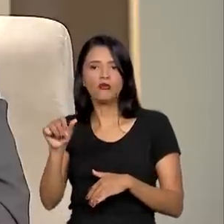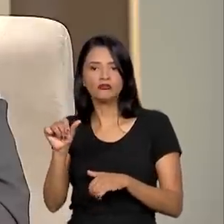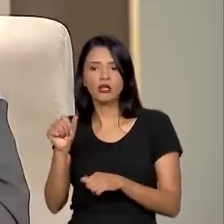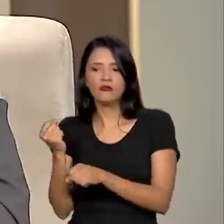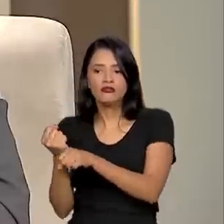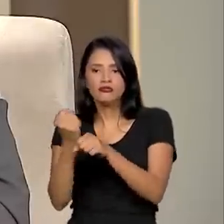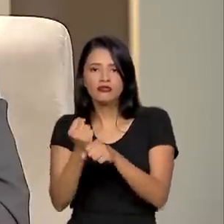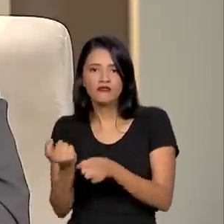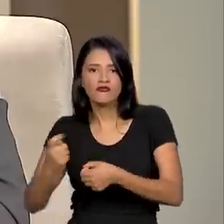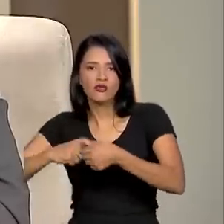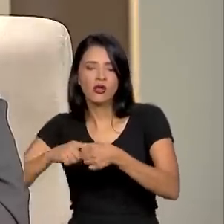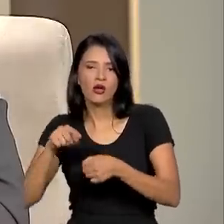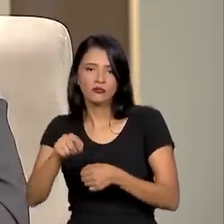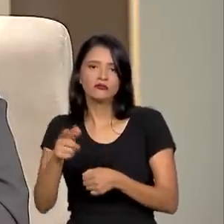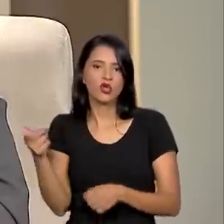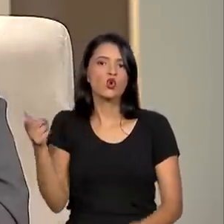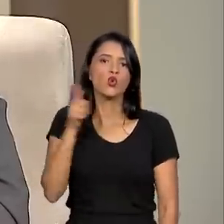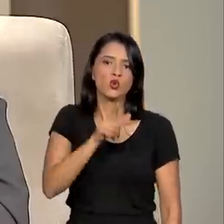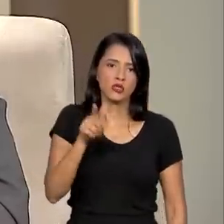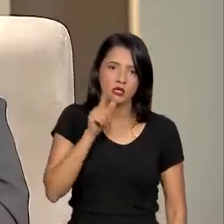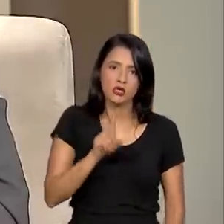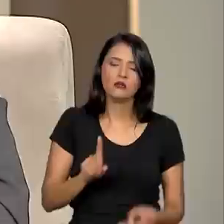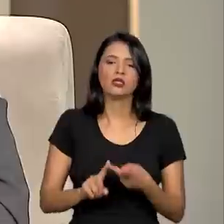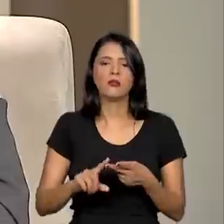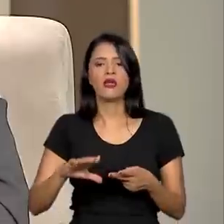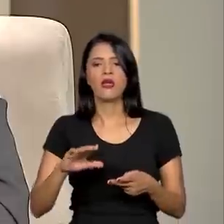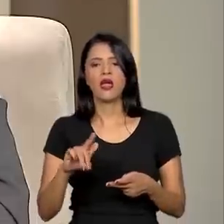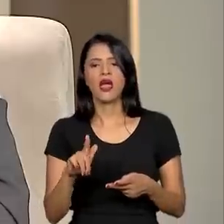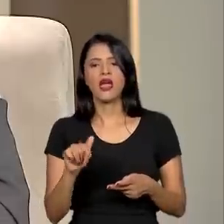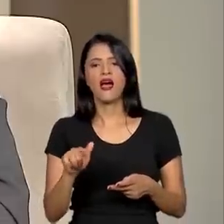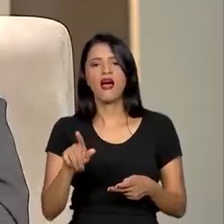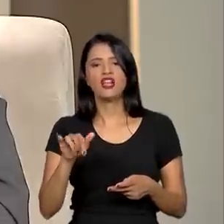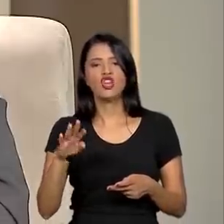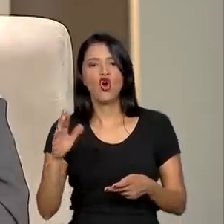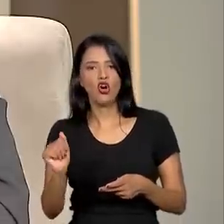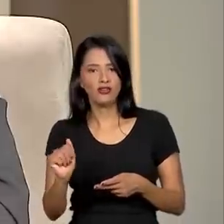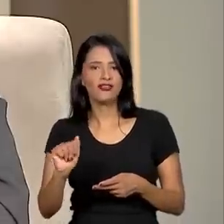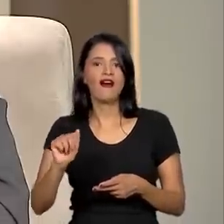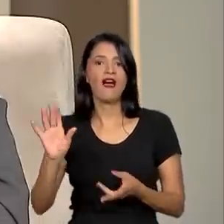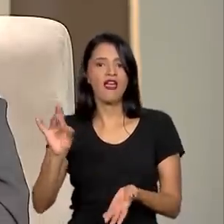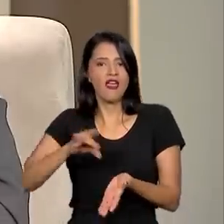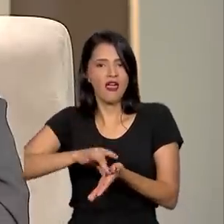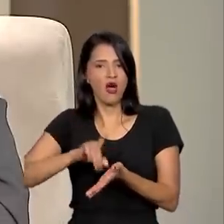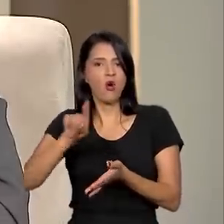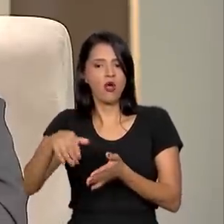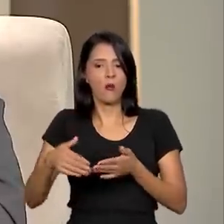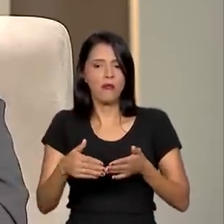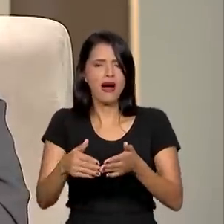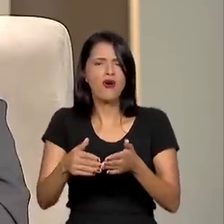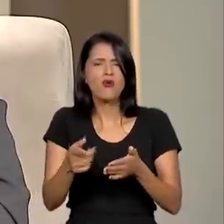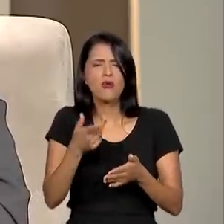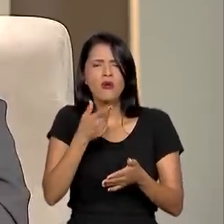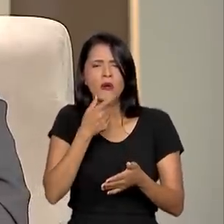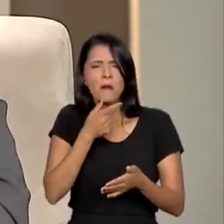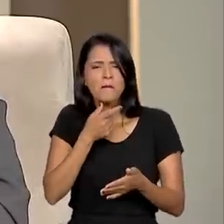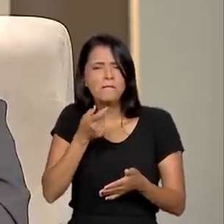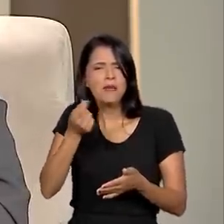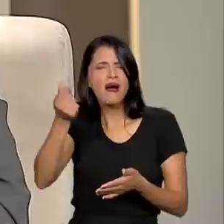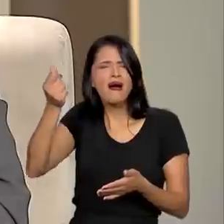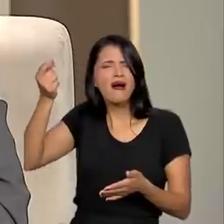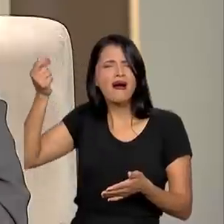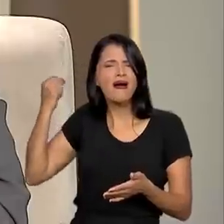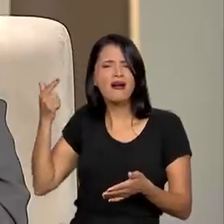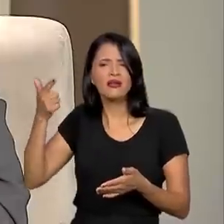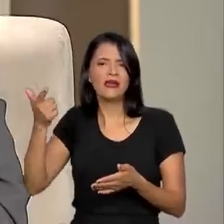Nós conseguimos também reformar a Galeota Real, que é uma embarcação mais antiga que o Brasil dispunha, que levava a família real da